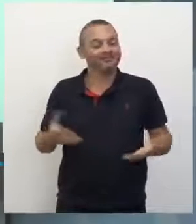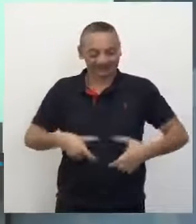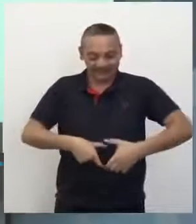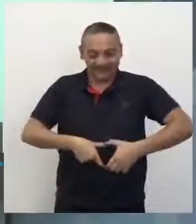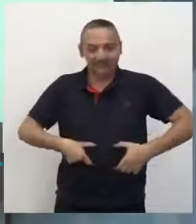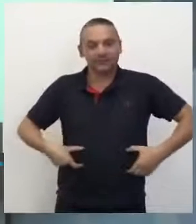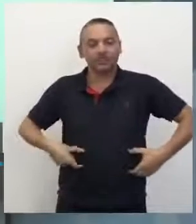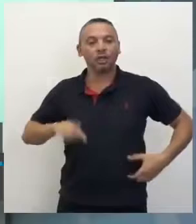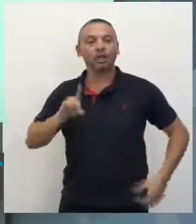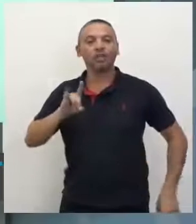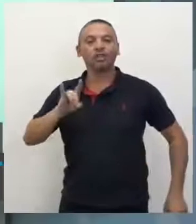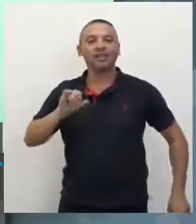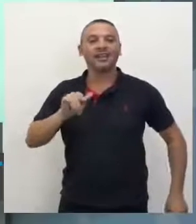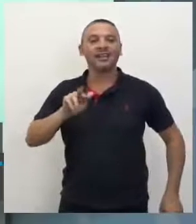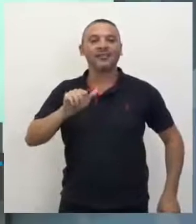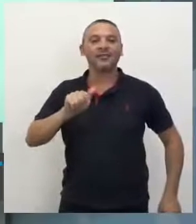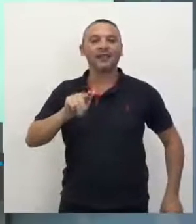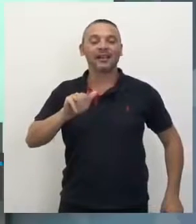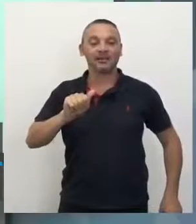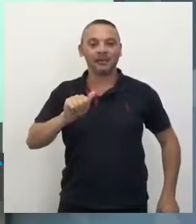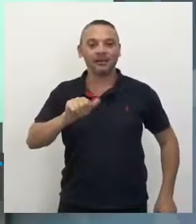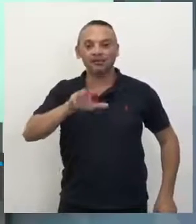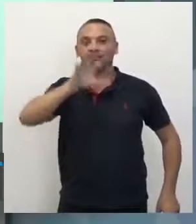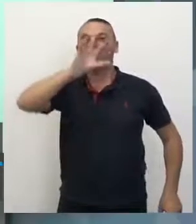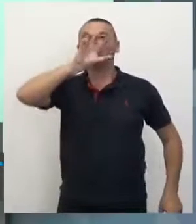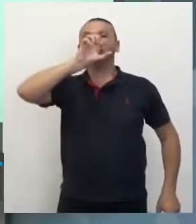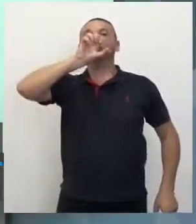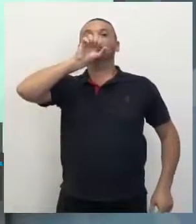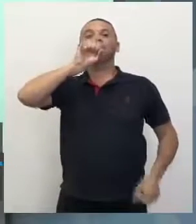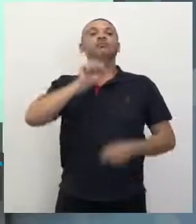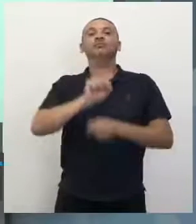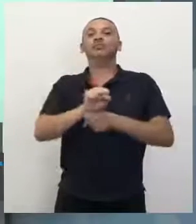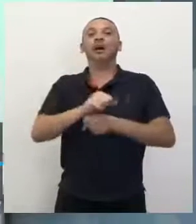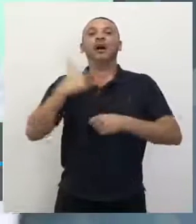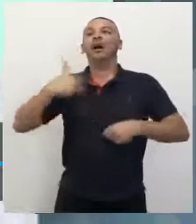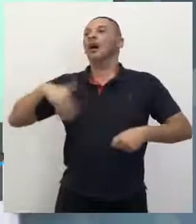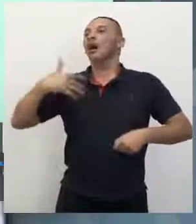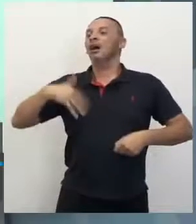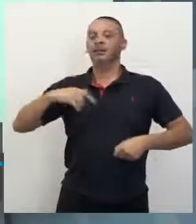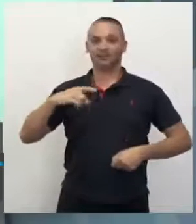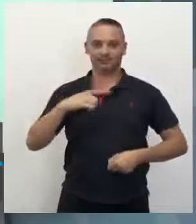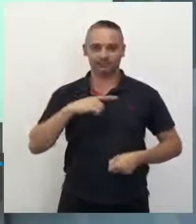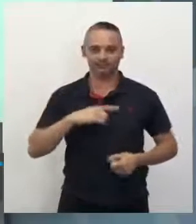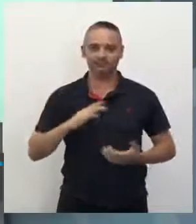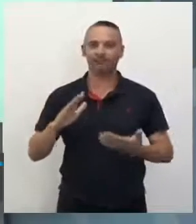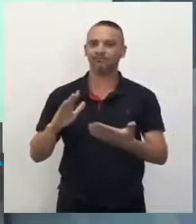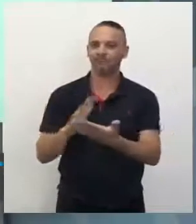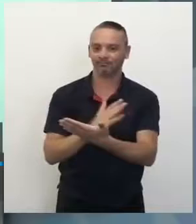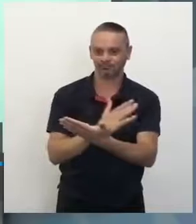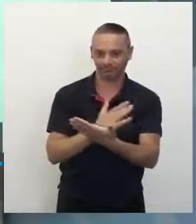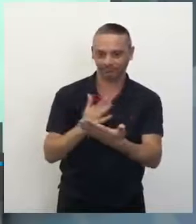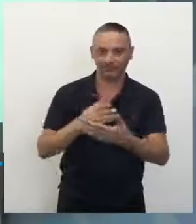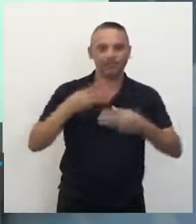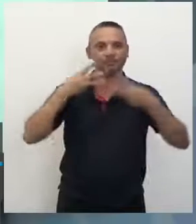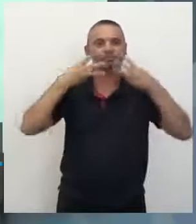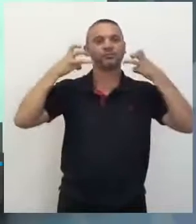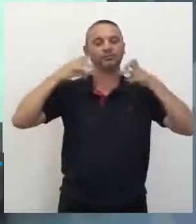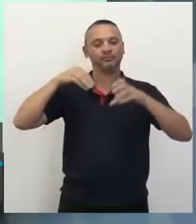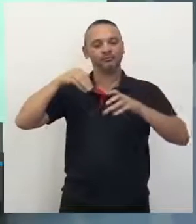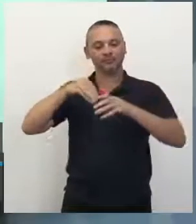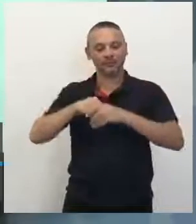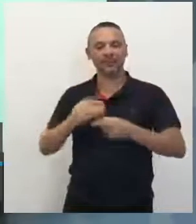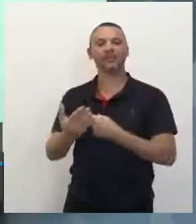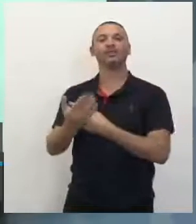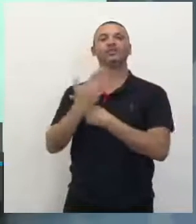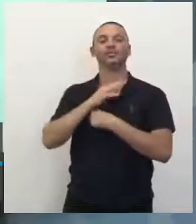diafragma, tá? E aí ele trava a respiração por um tempo, né? Por isso que e você tem também os músculos intercostais que ajudam